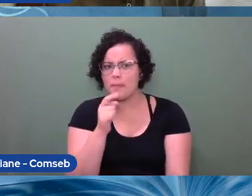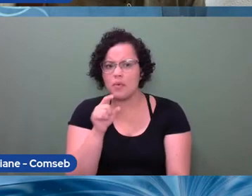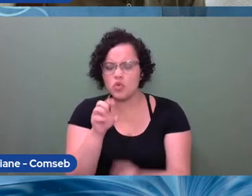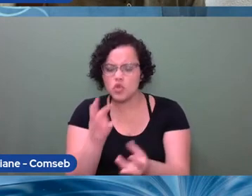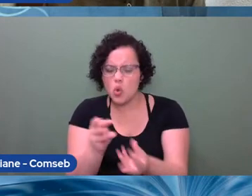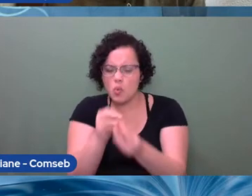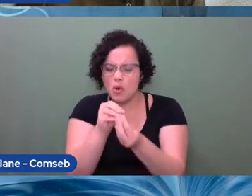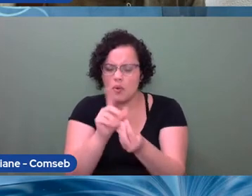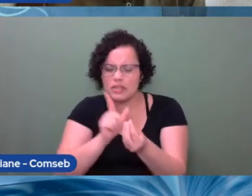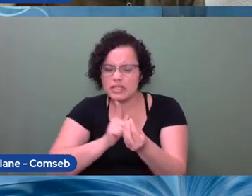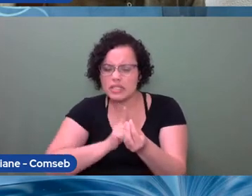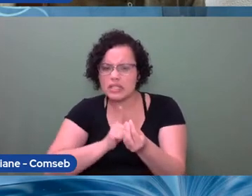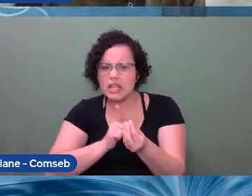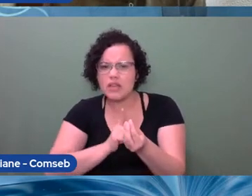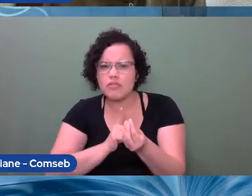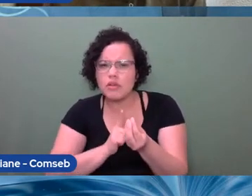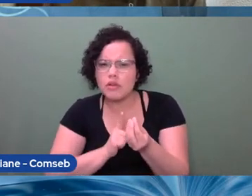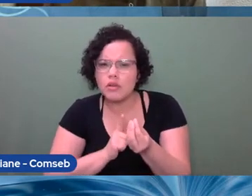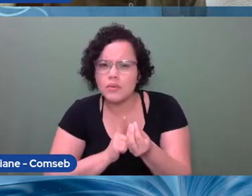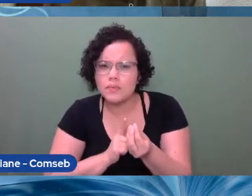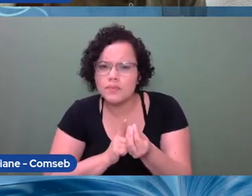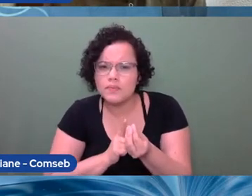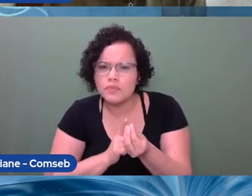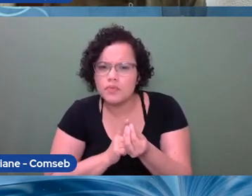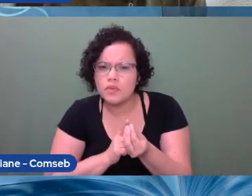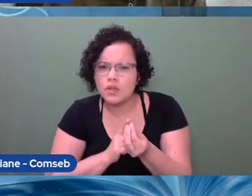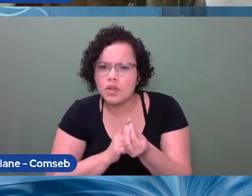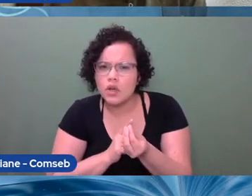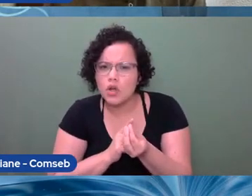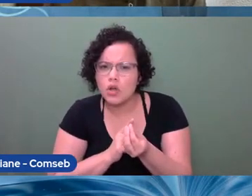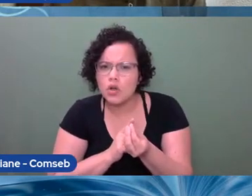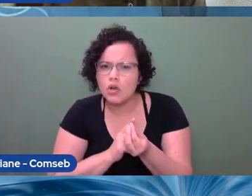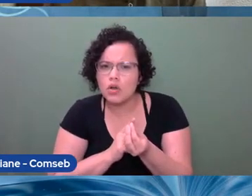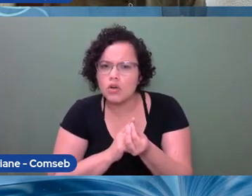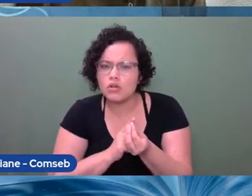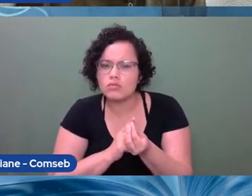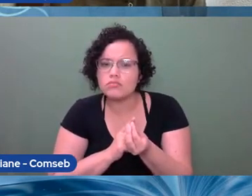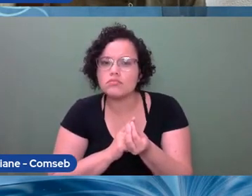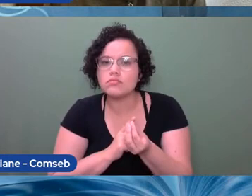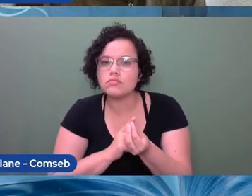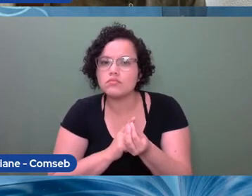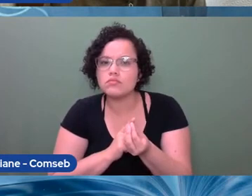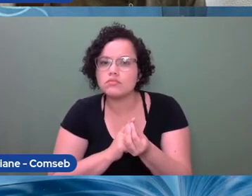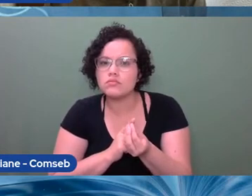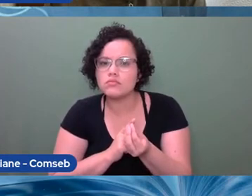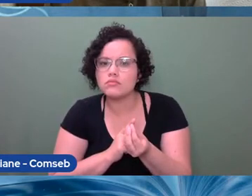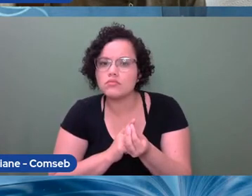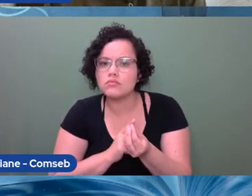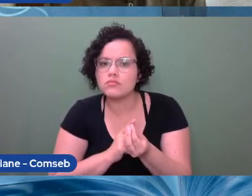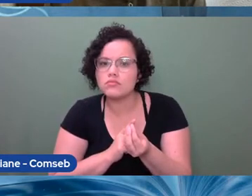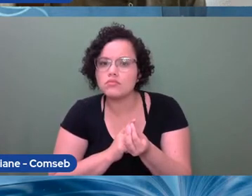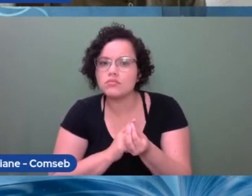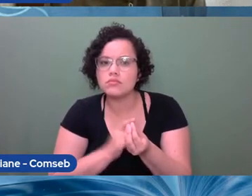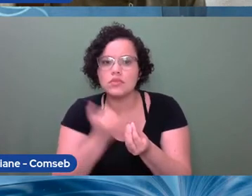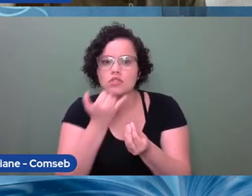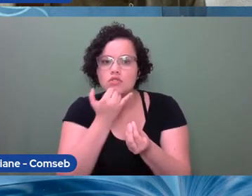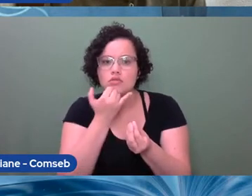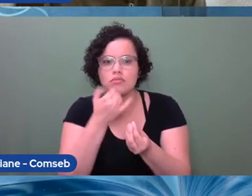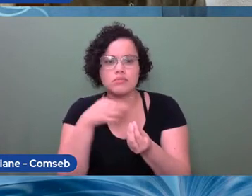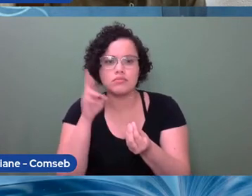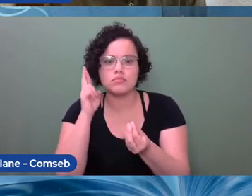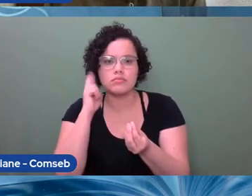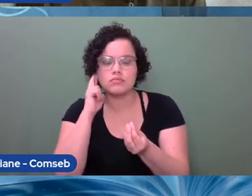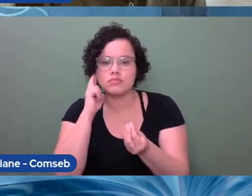das duas escolas perpetuamente em luta, dualista e amonista, chegando-se a uma